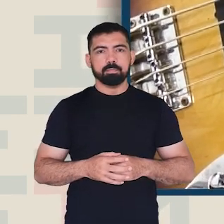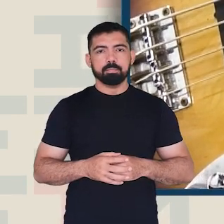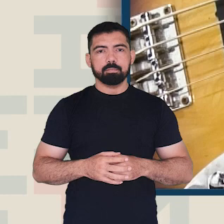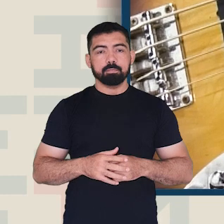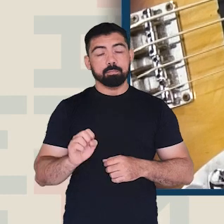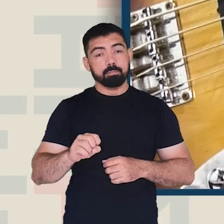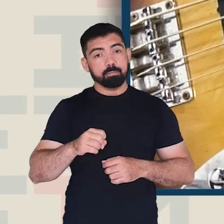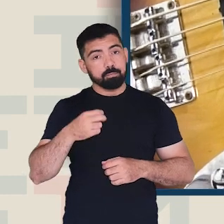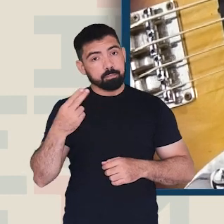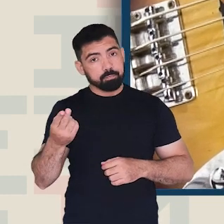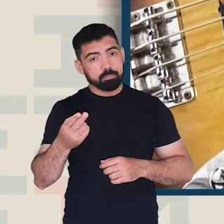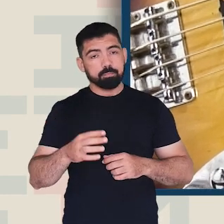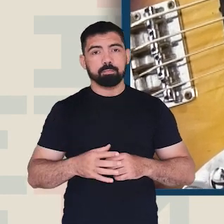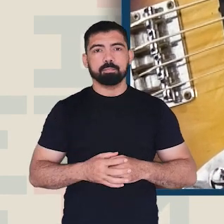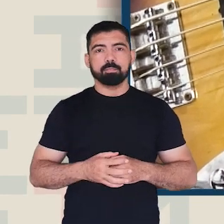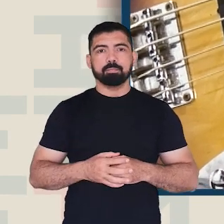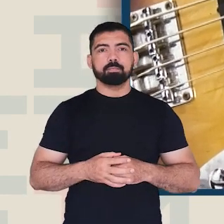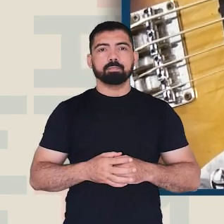Ou